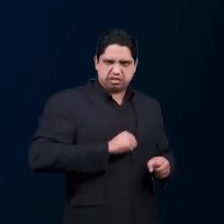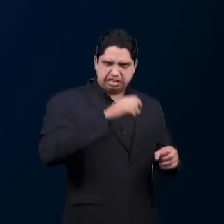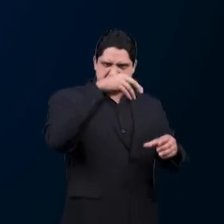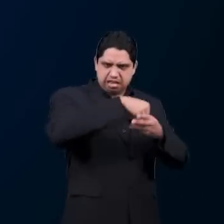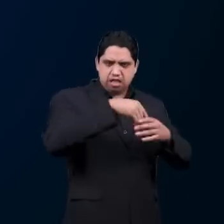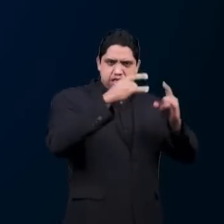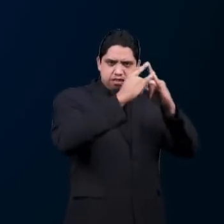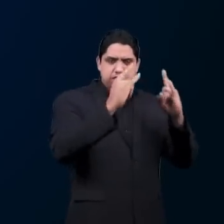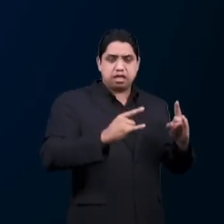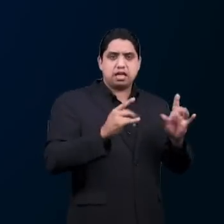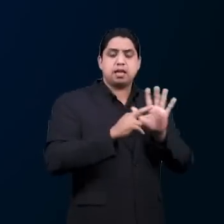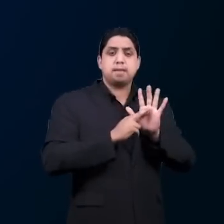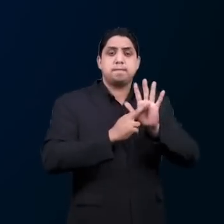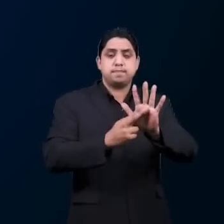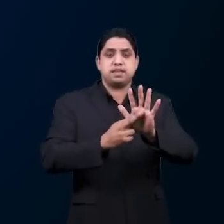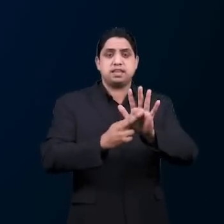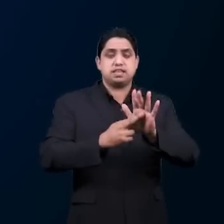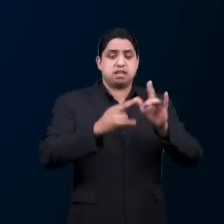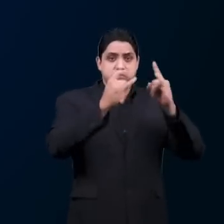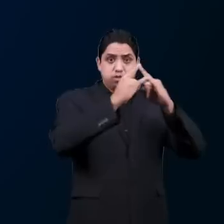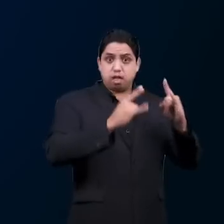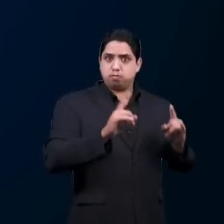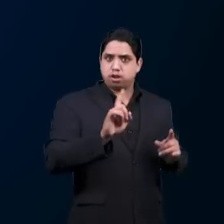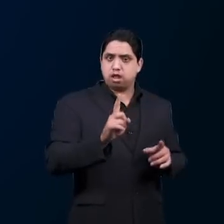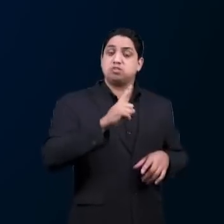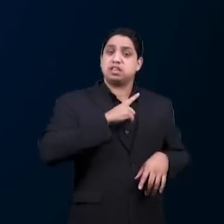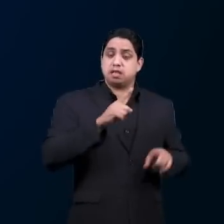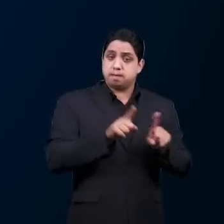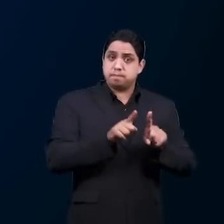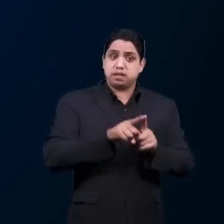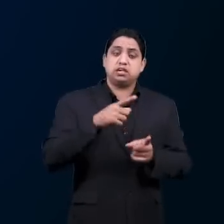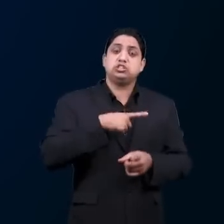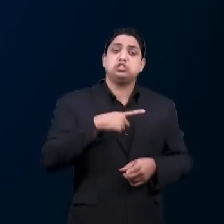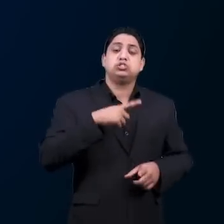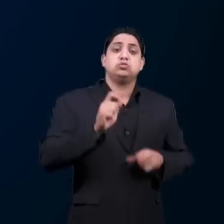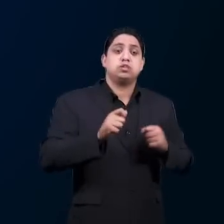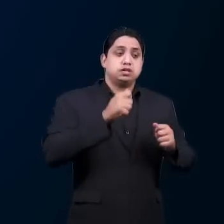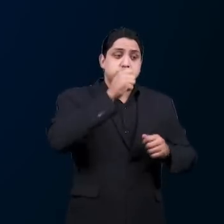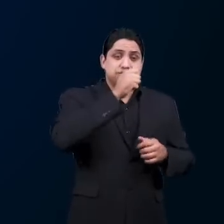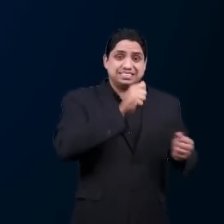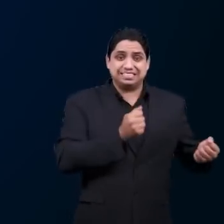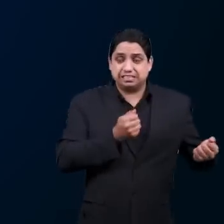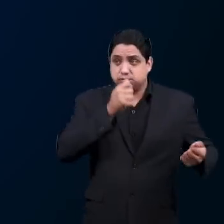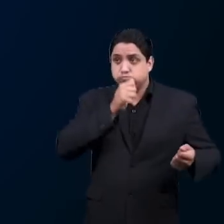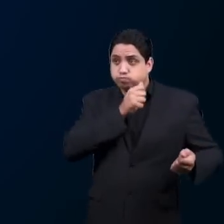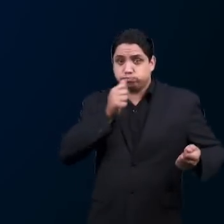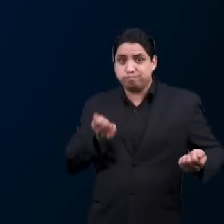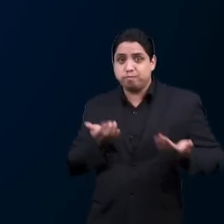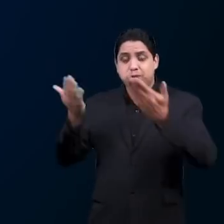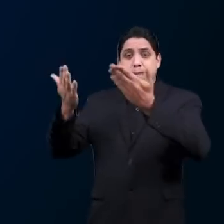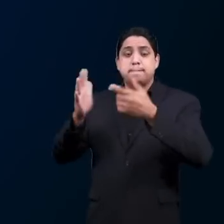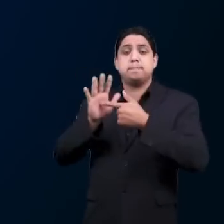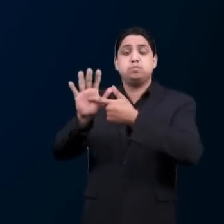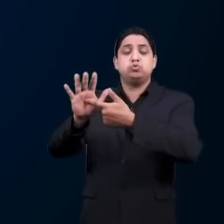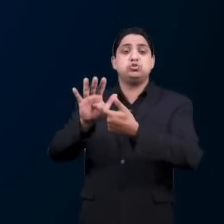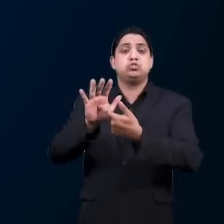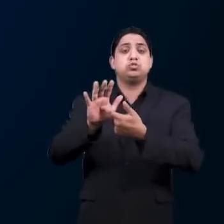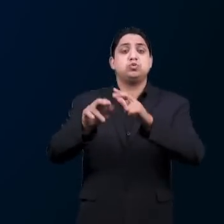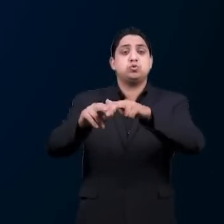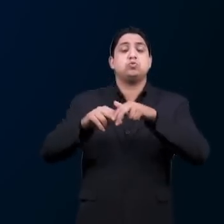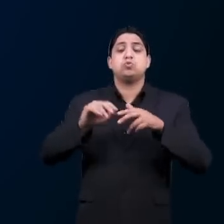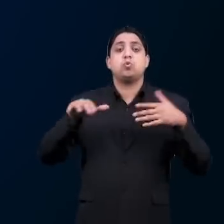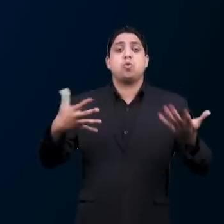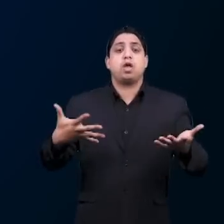que representava o templo, eram feitos sacrifícios para expiação do pecado do povo, ou seja, derramamento